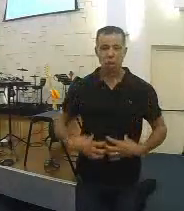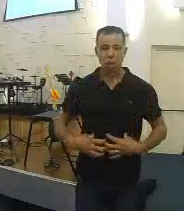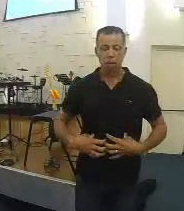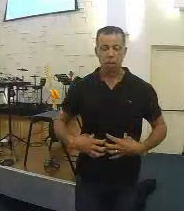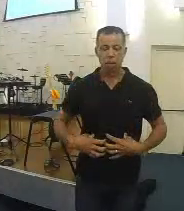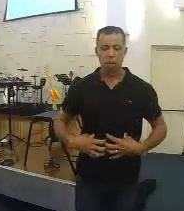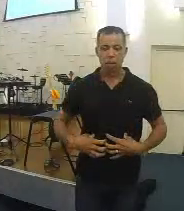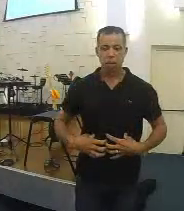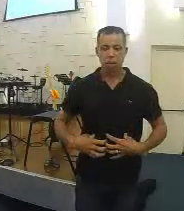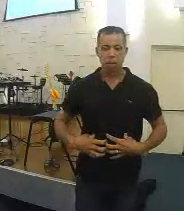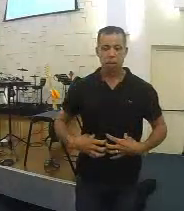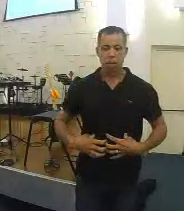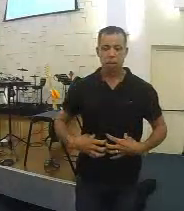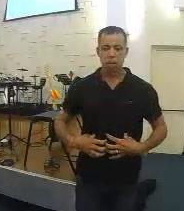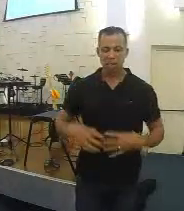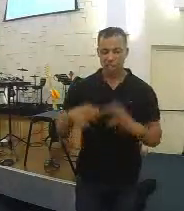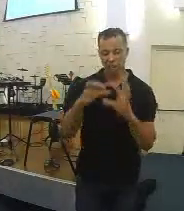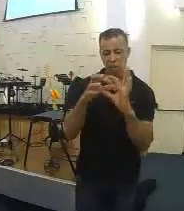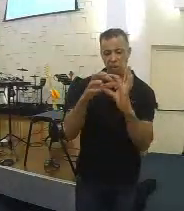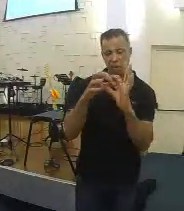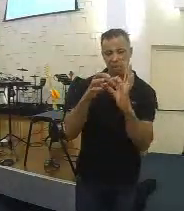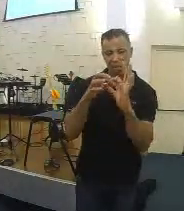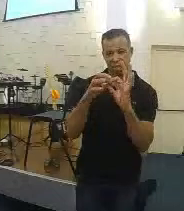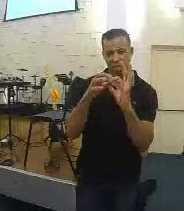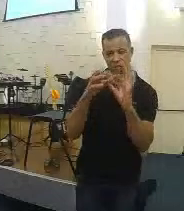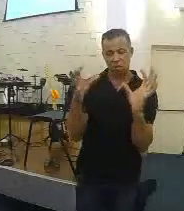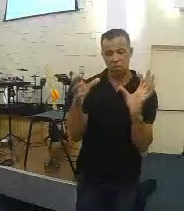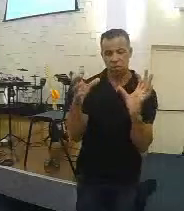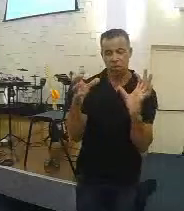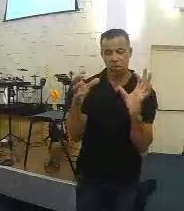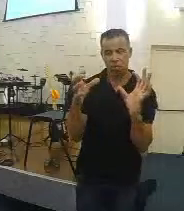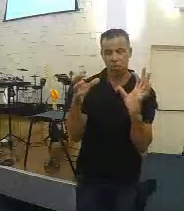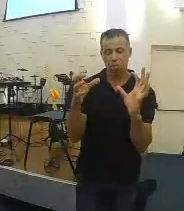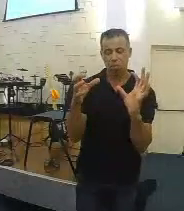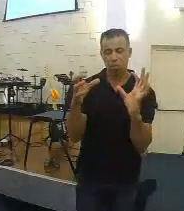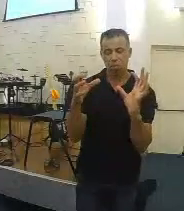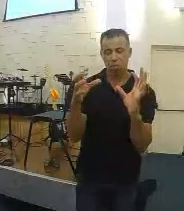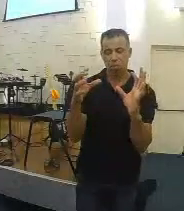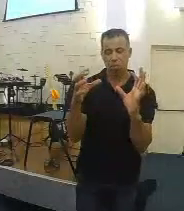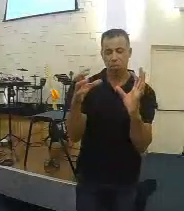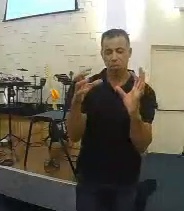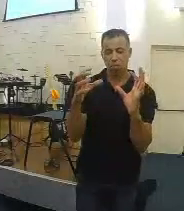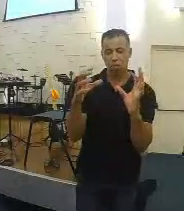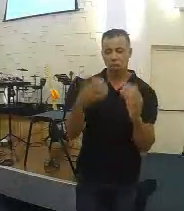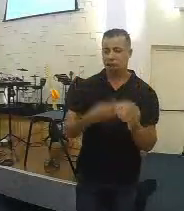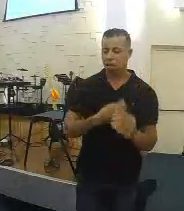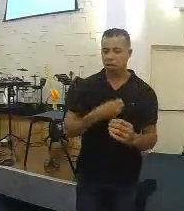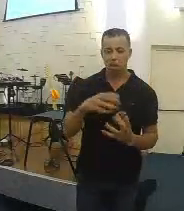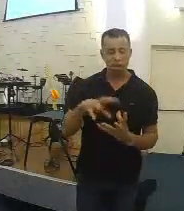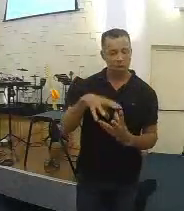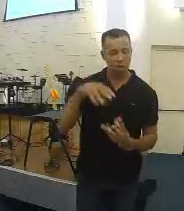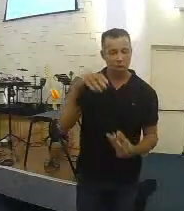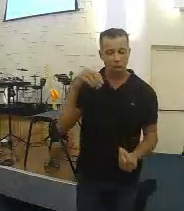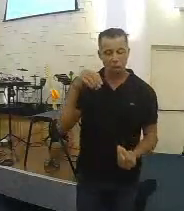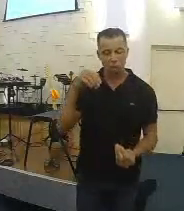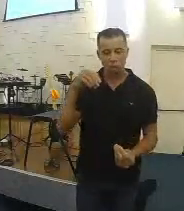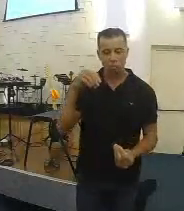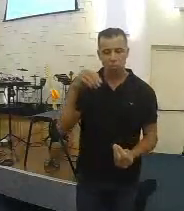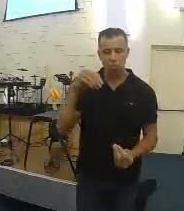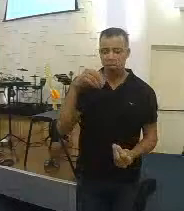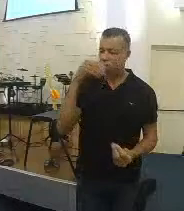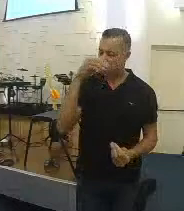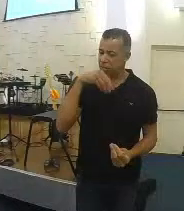superficialidade nos relacionamentos e uma espiritualidade sem profundidade. Eu gostaria muito de